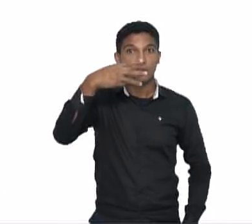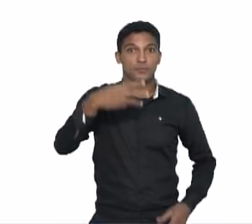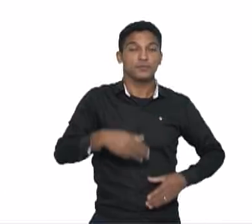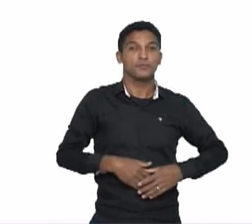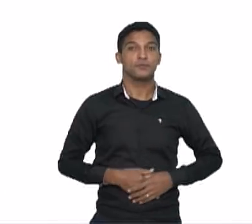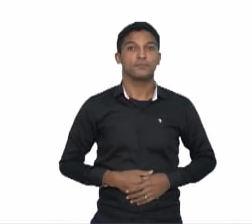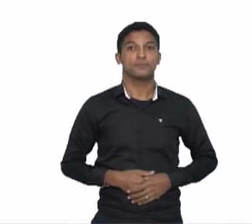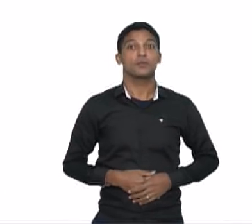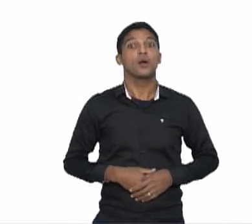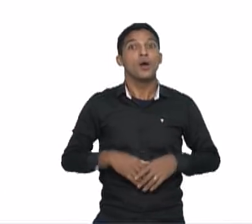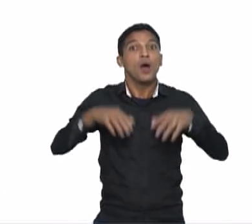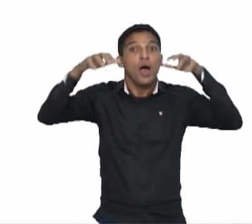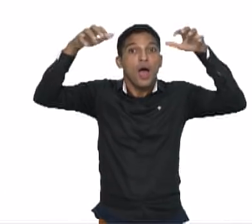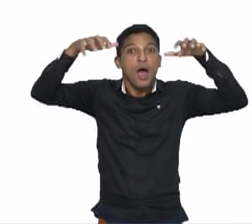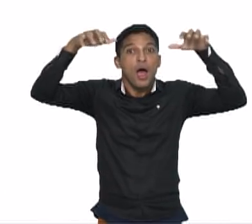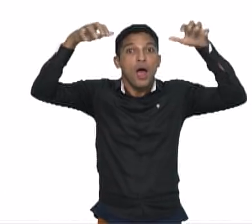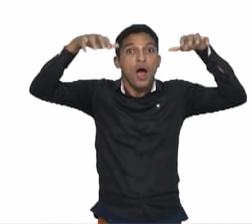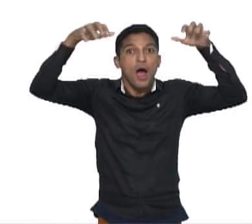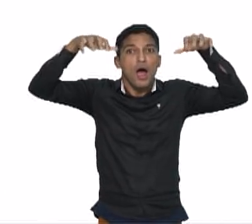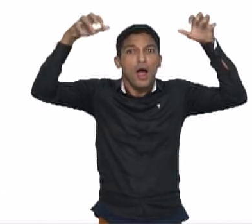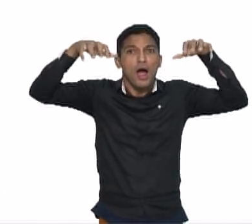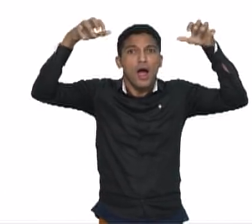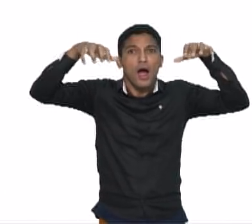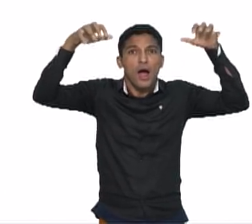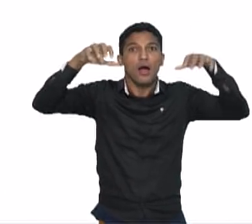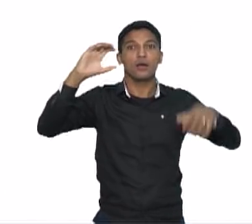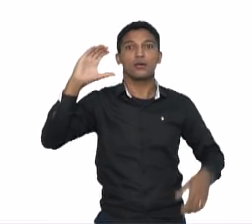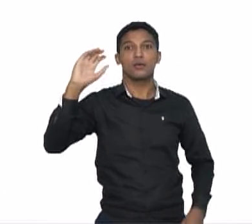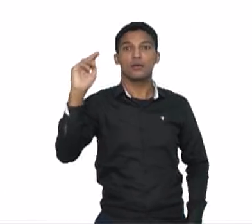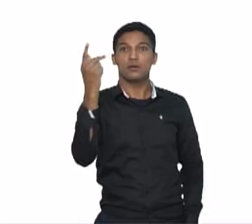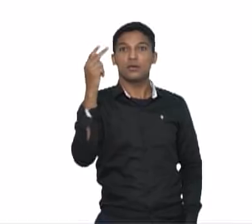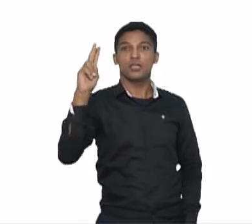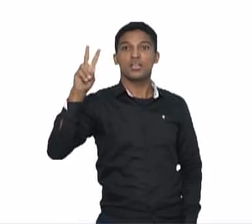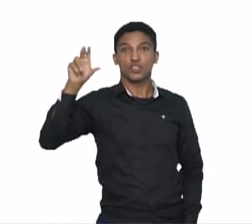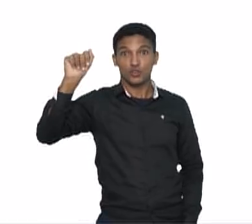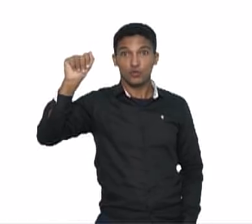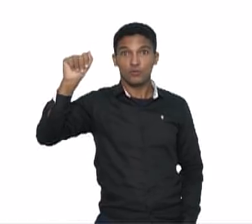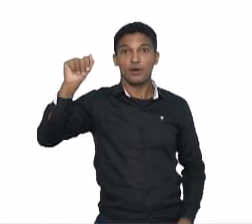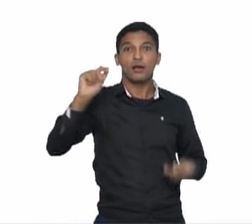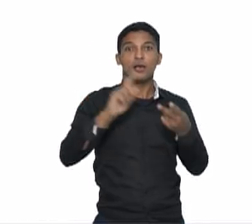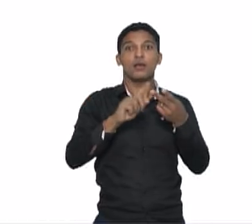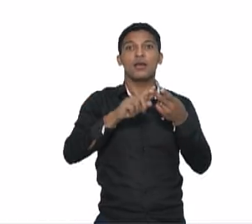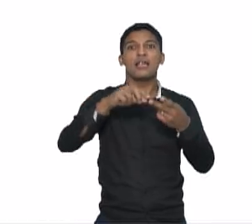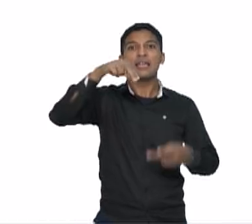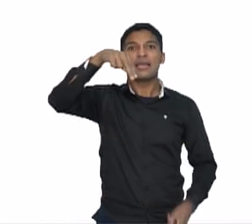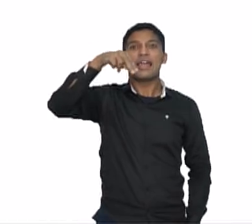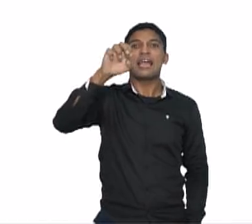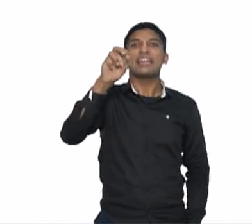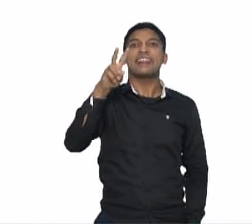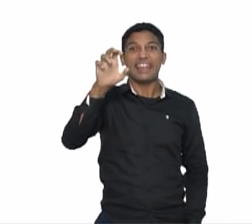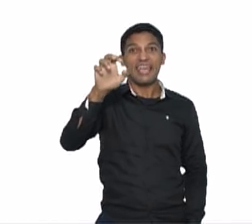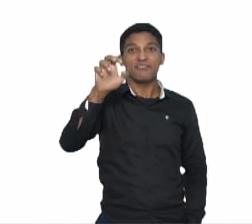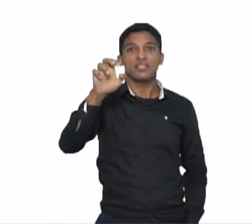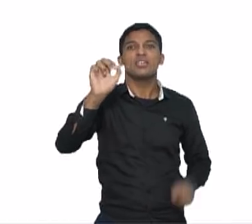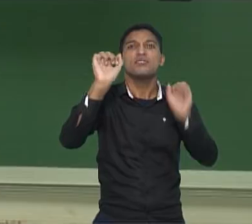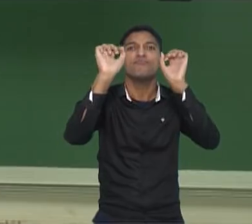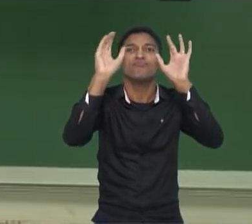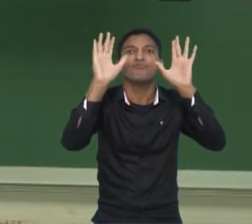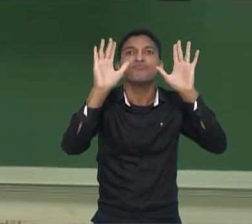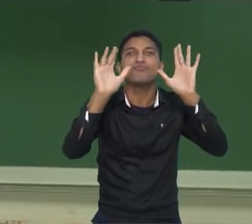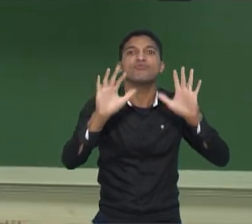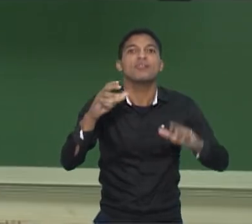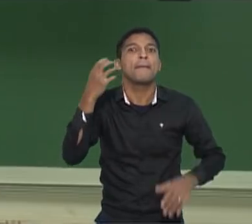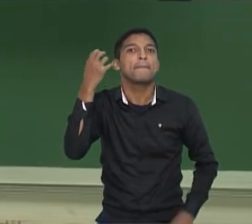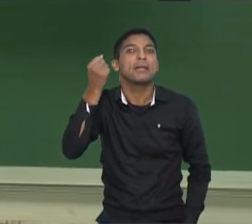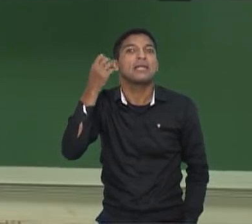A chuva e a neve correspondem a qual etapa do ciclo da água? Então, a gente viu 4 etapas